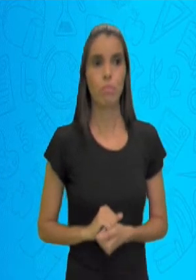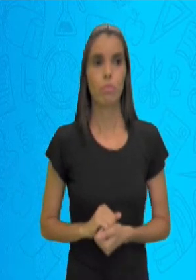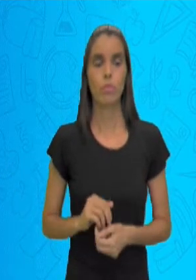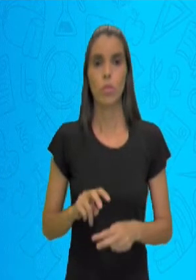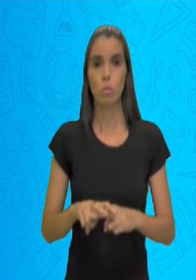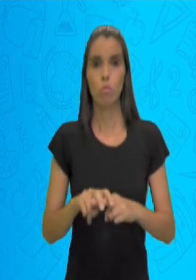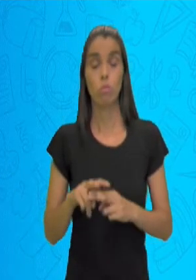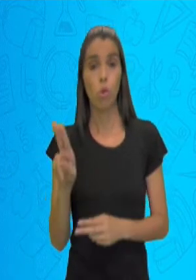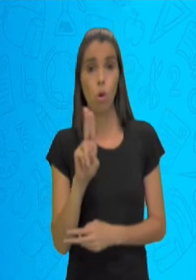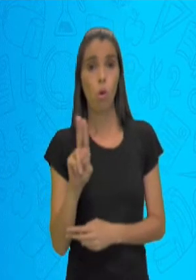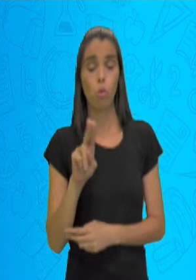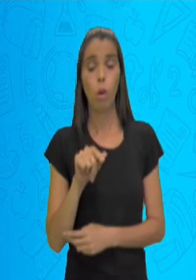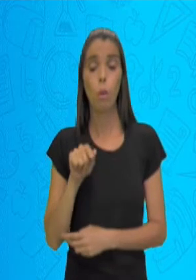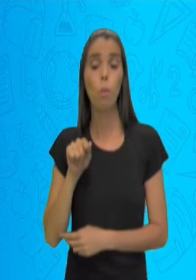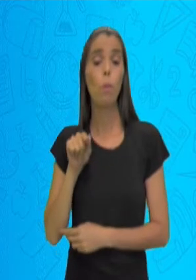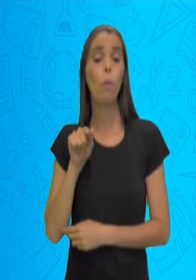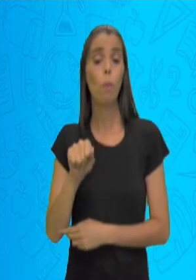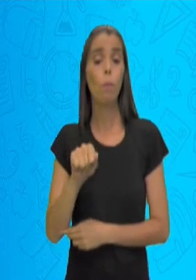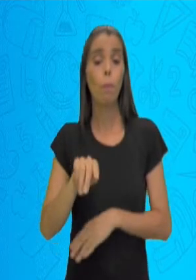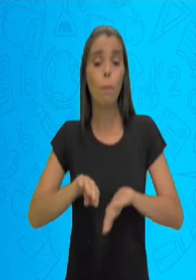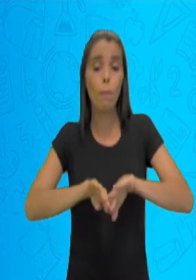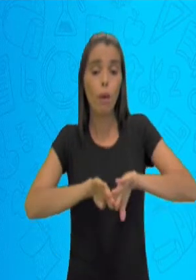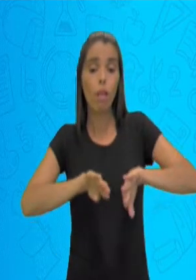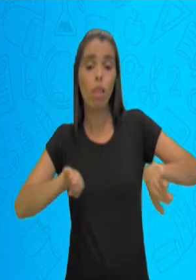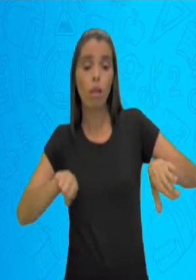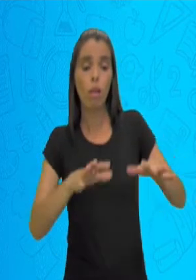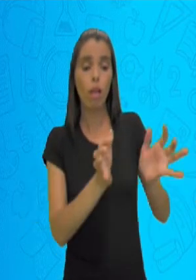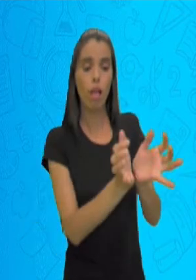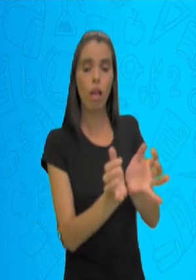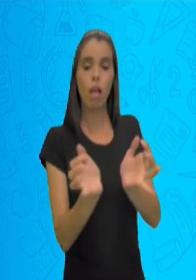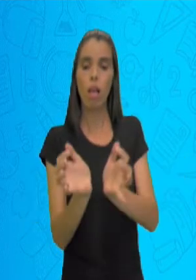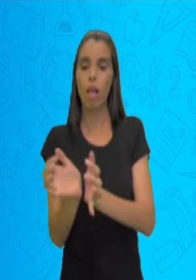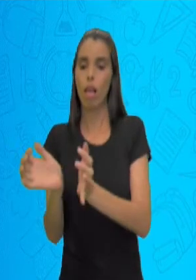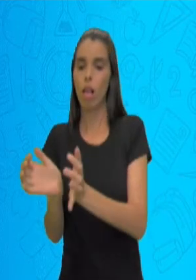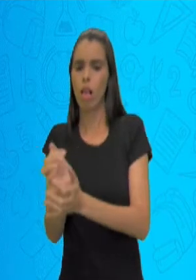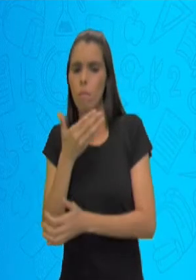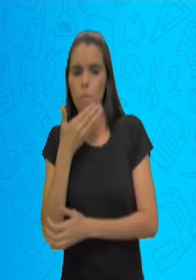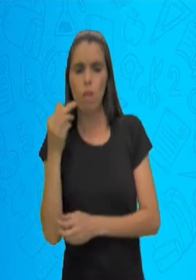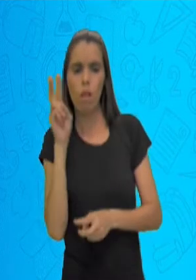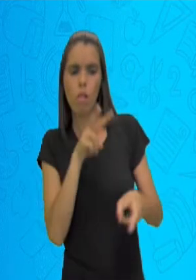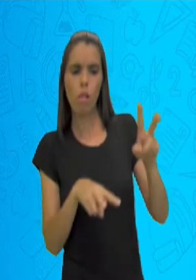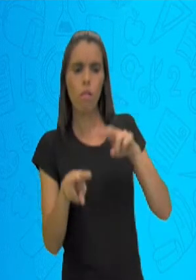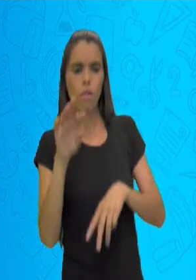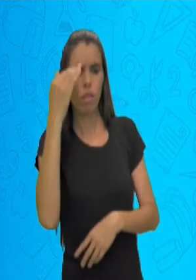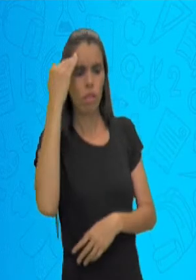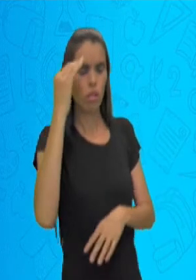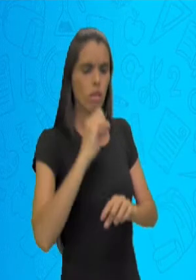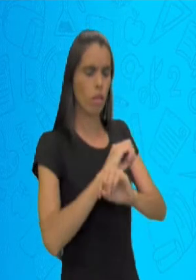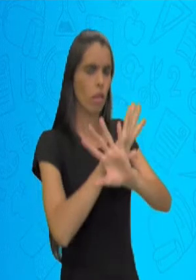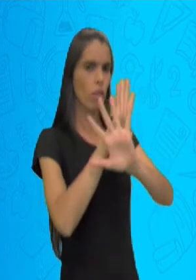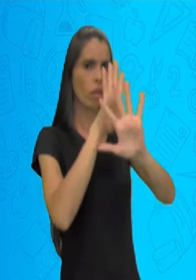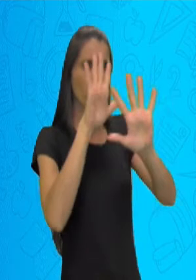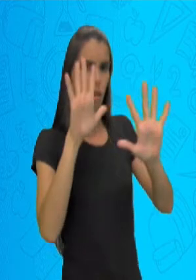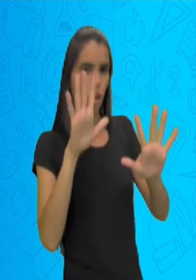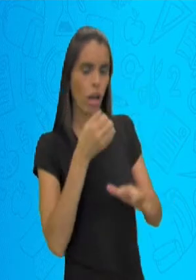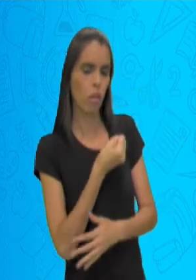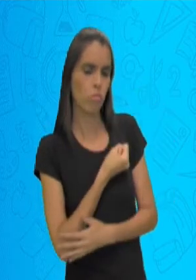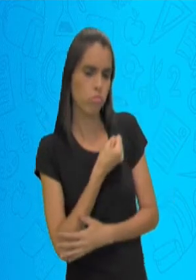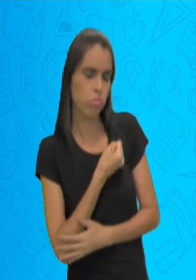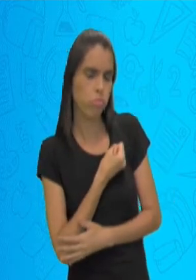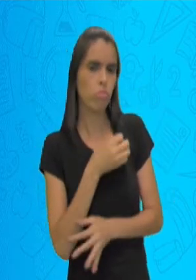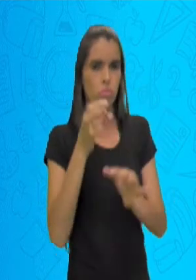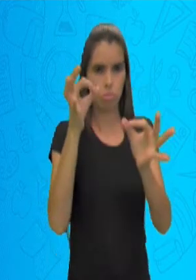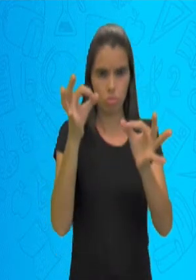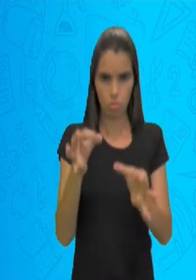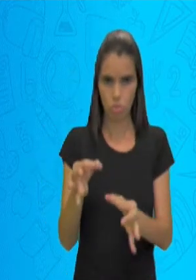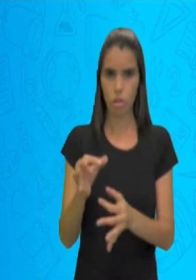ponto para separar essas classes, para ficar melhor o entendimento de onde se